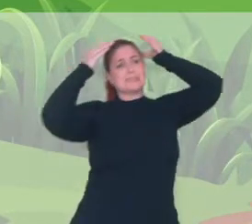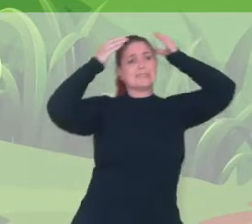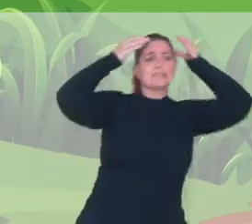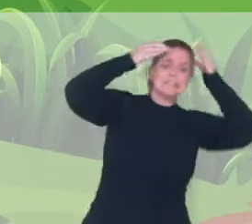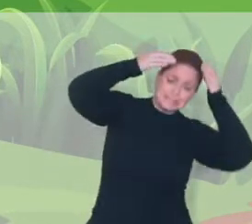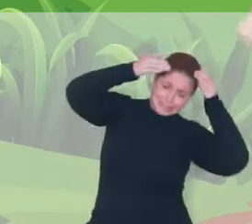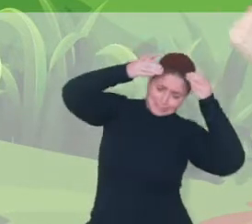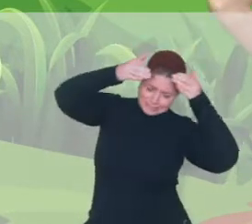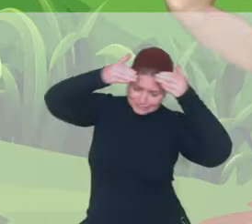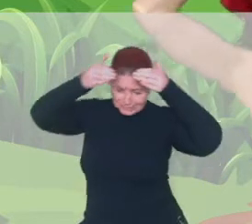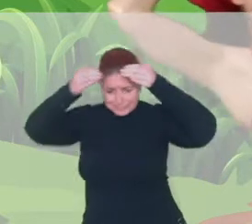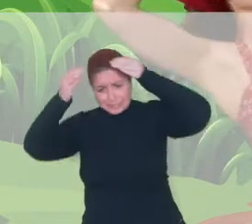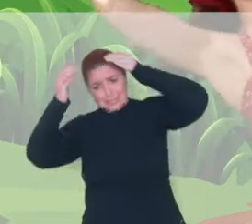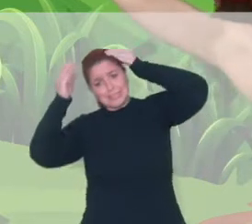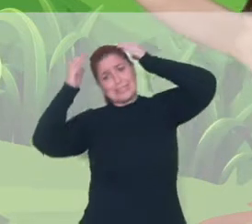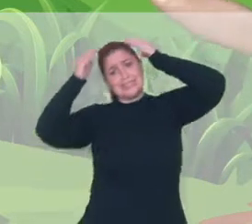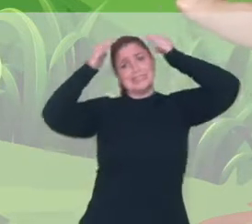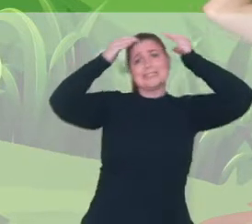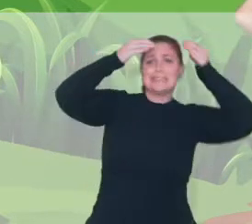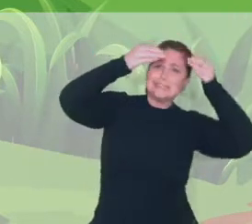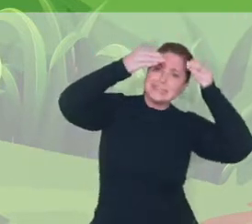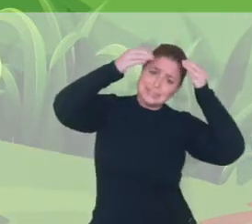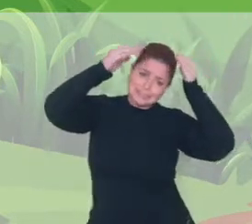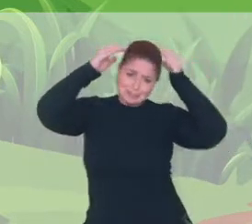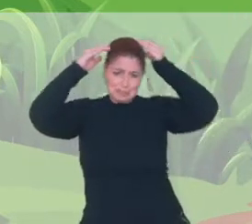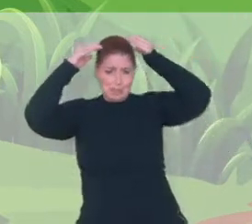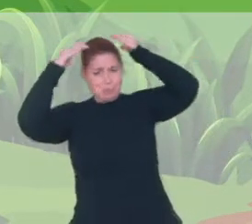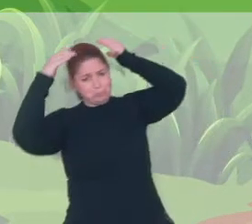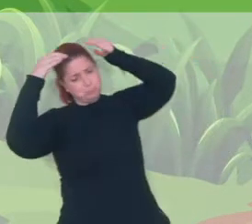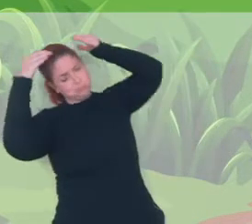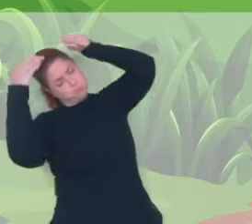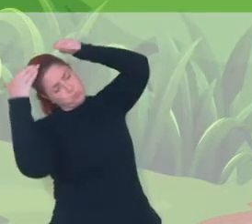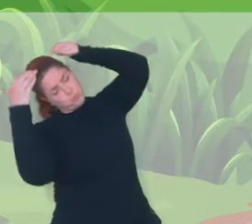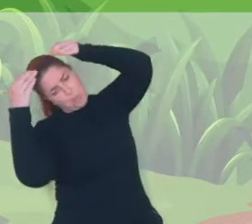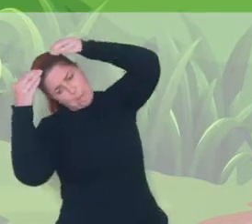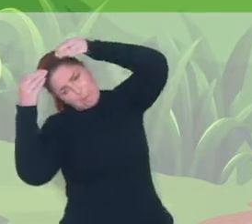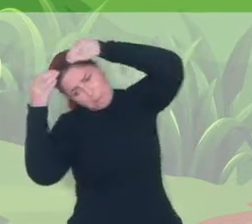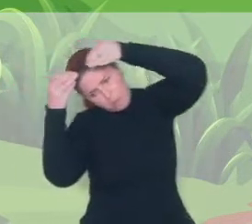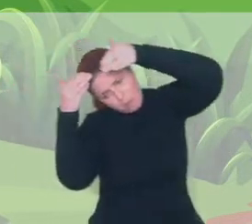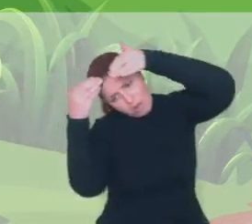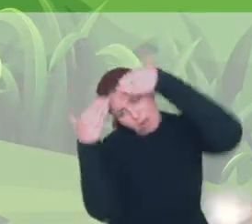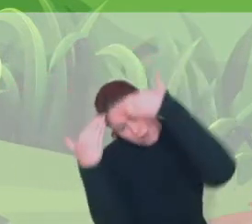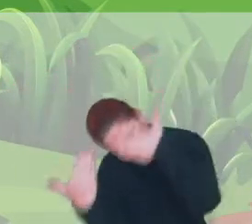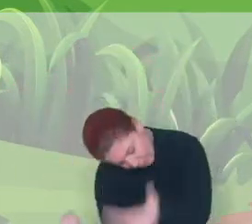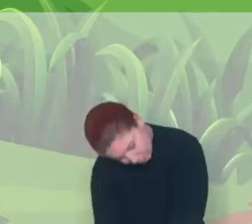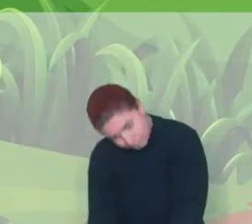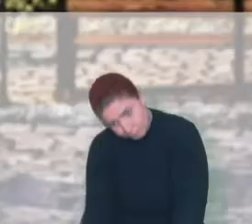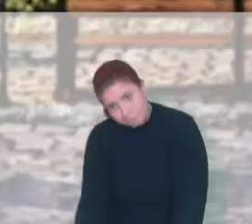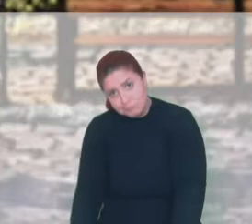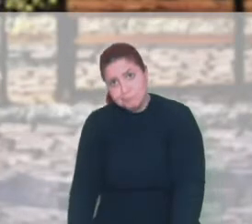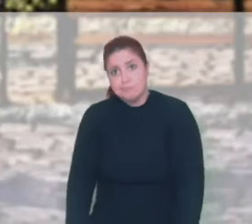prata e tudo caiu, um grande tombo no chão.